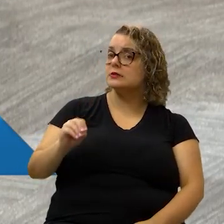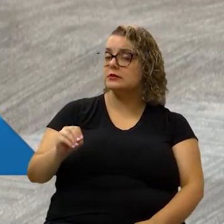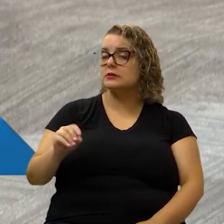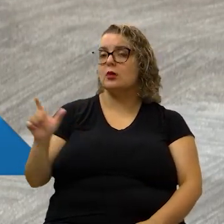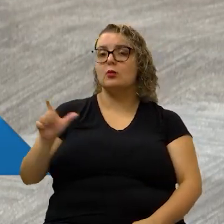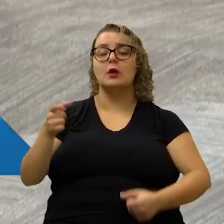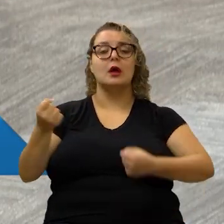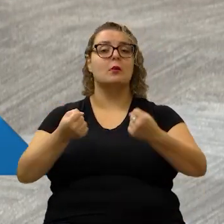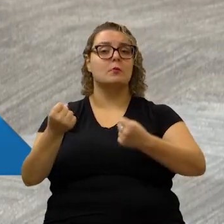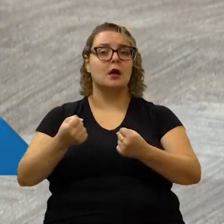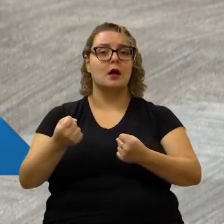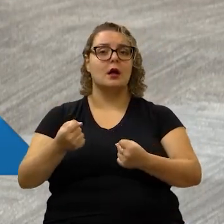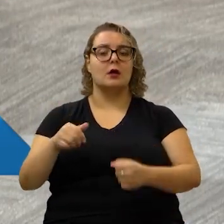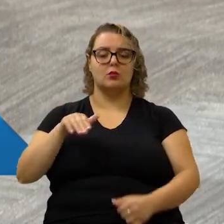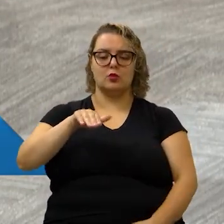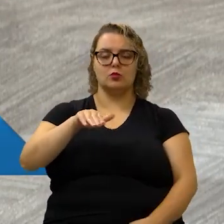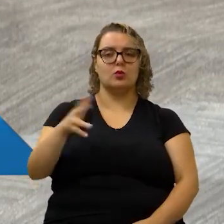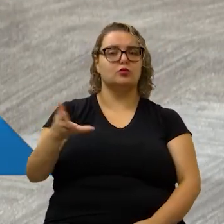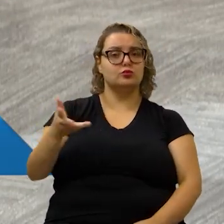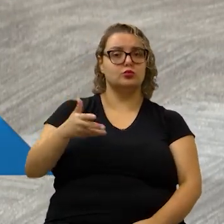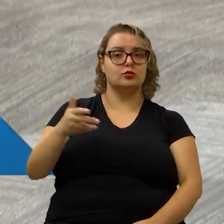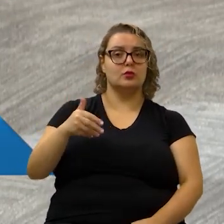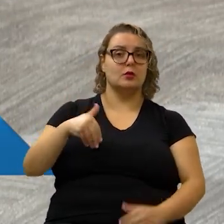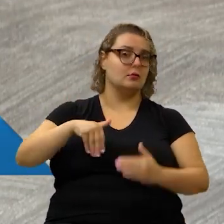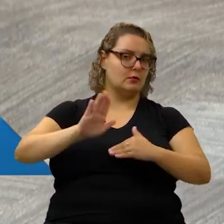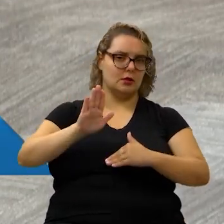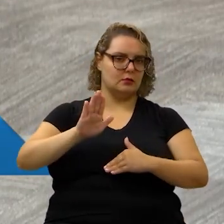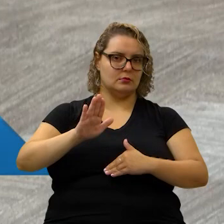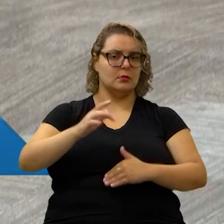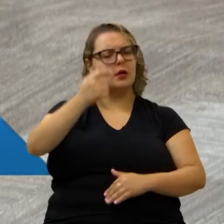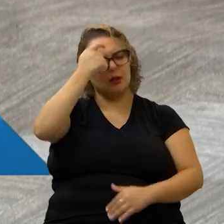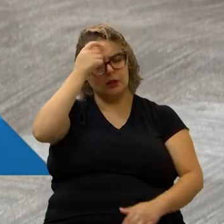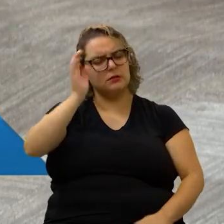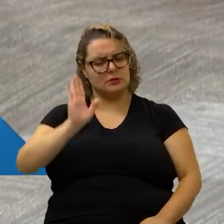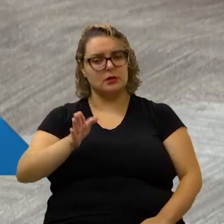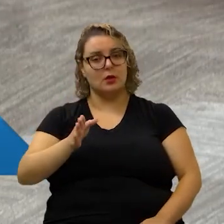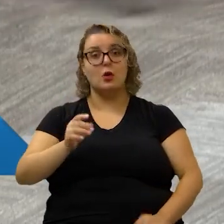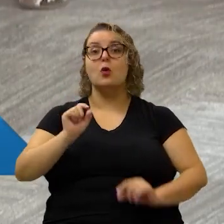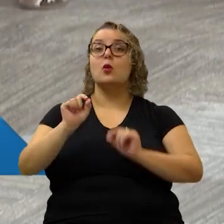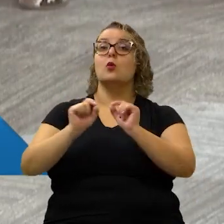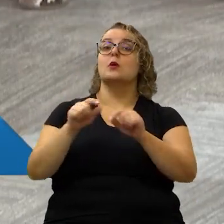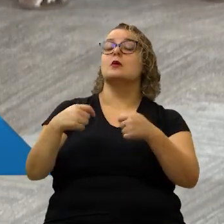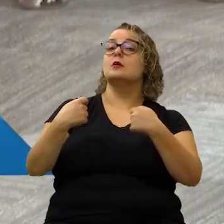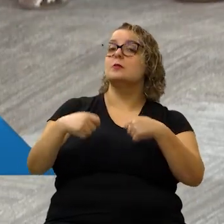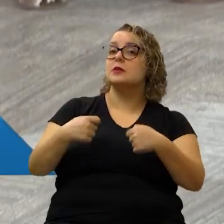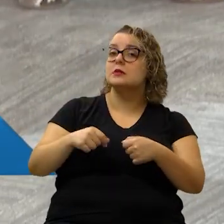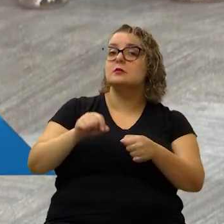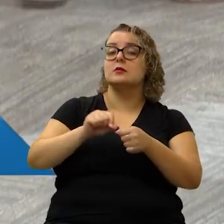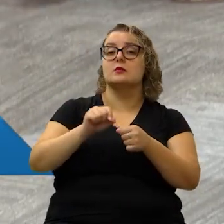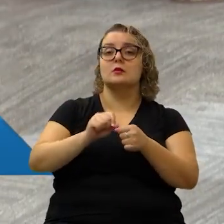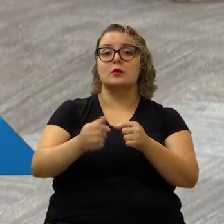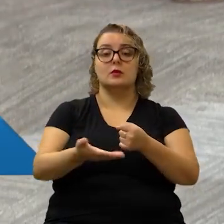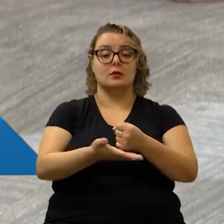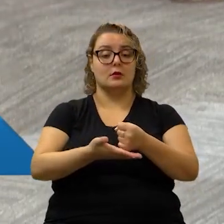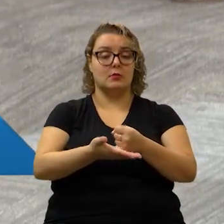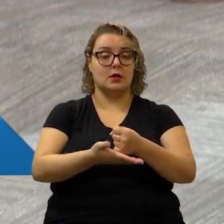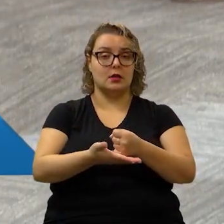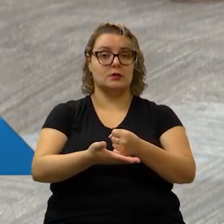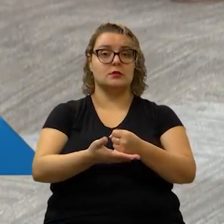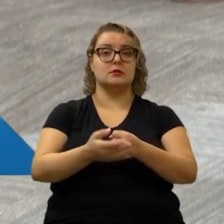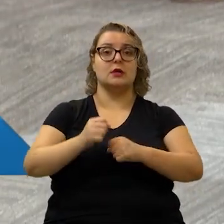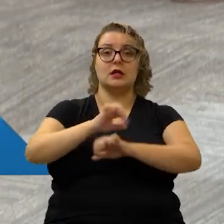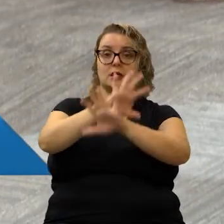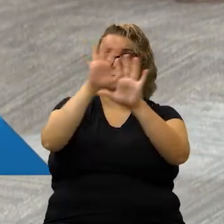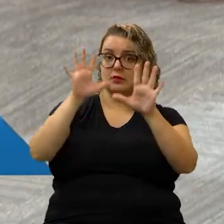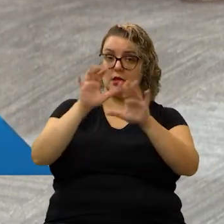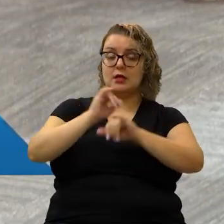carteira o cidadão que trafegue em alta velocidade e transgride ele tá ciente disso o que nós temos que fazer respaldado no